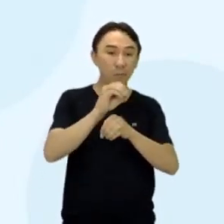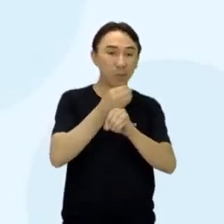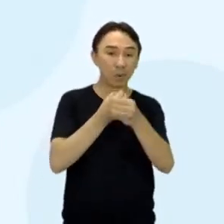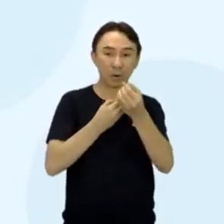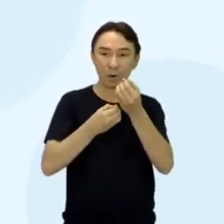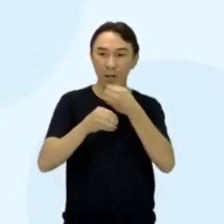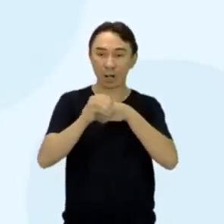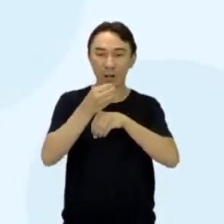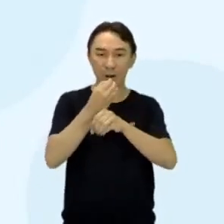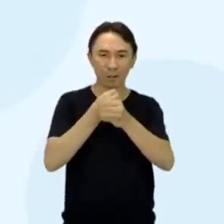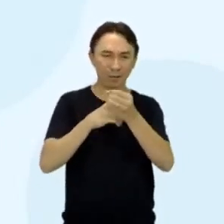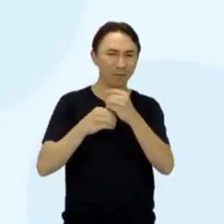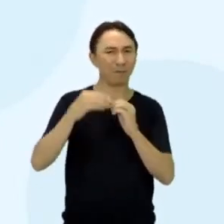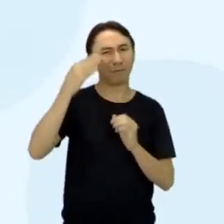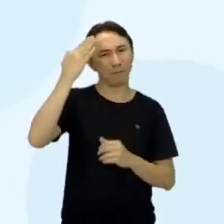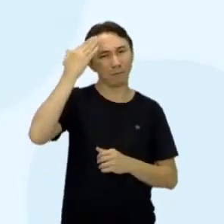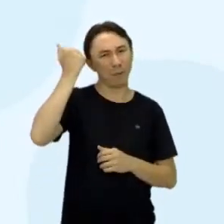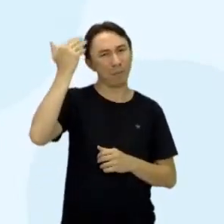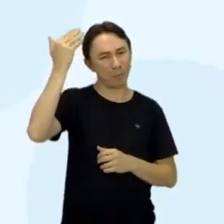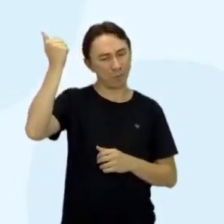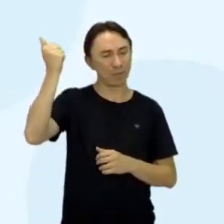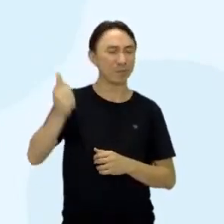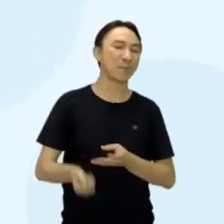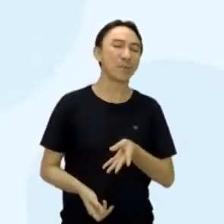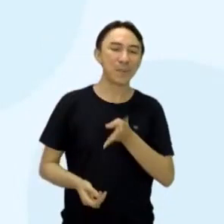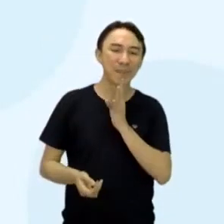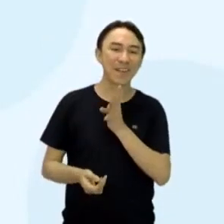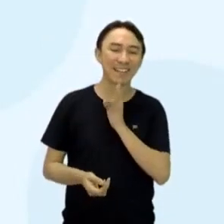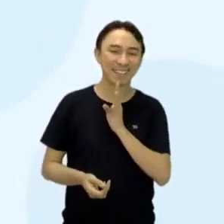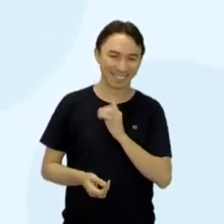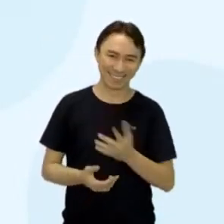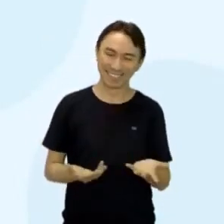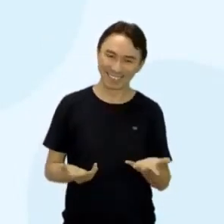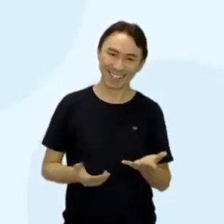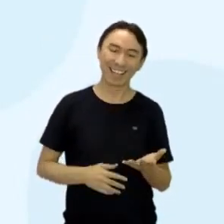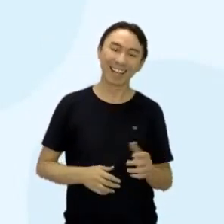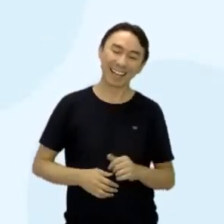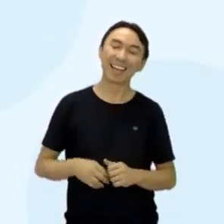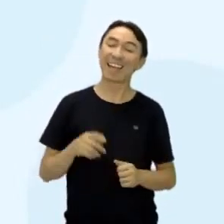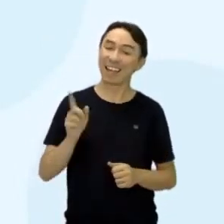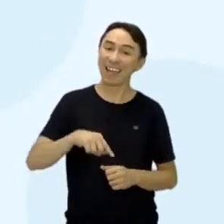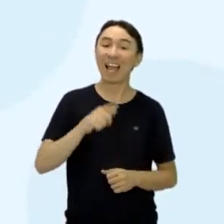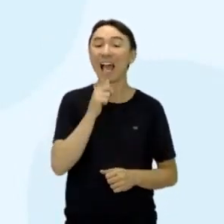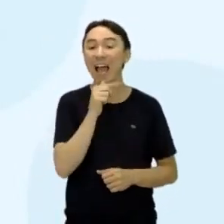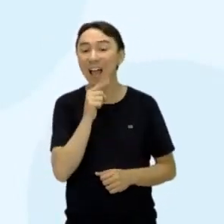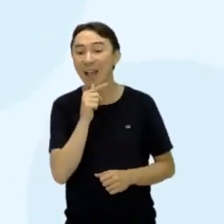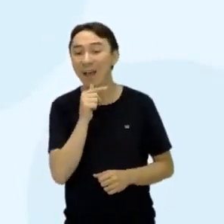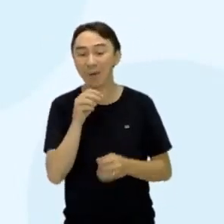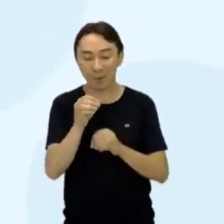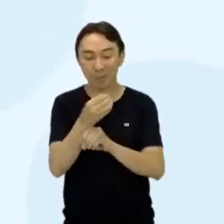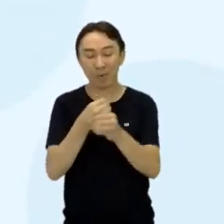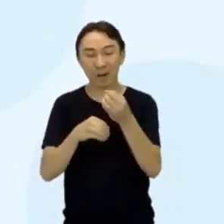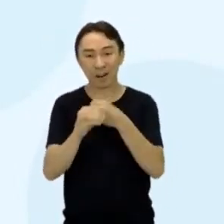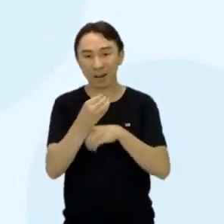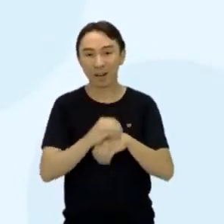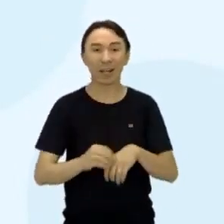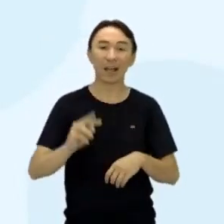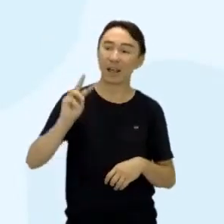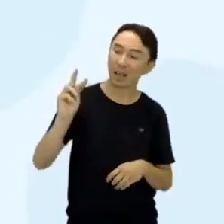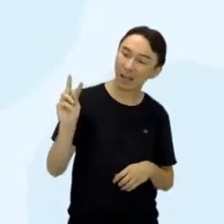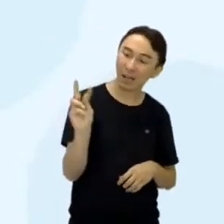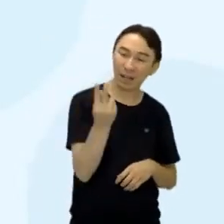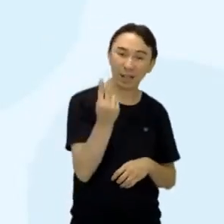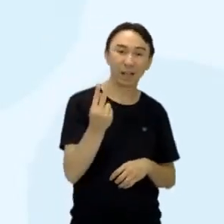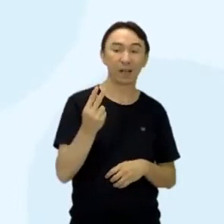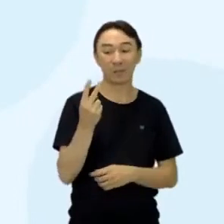famosa, muito conhecida de todos nós, que é a molécula de água H2O. Por que é H2O?